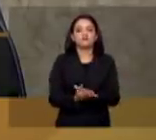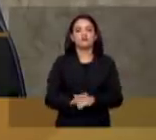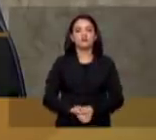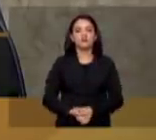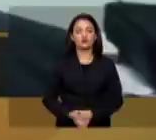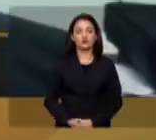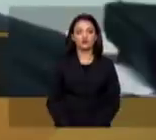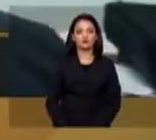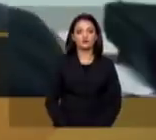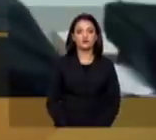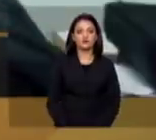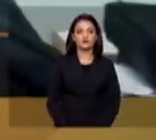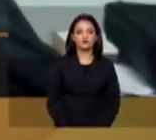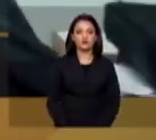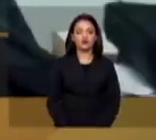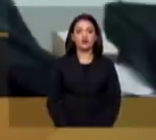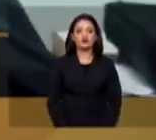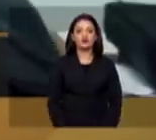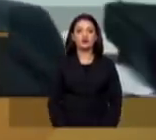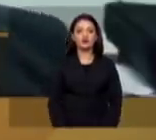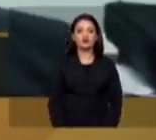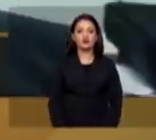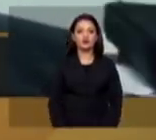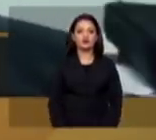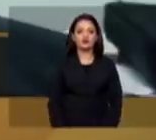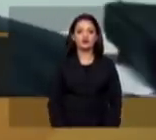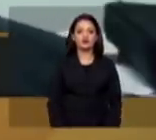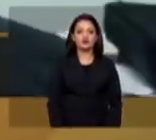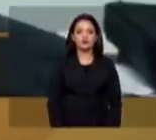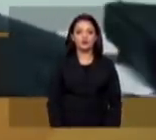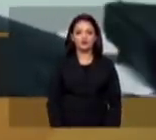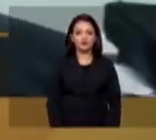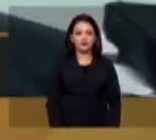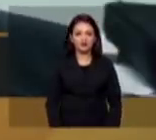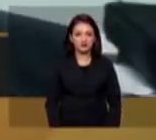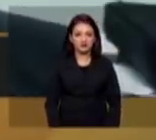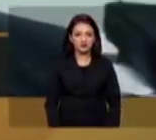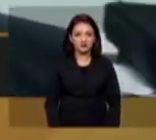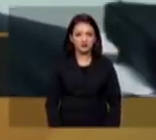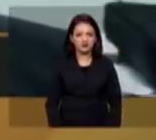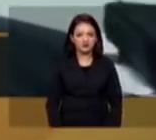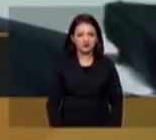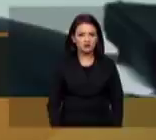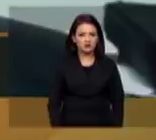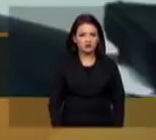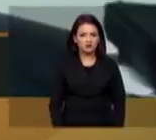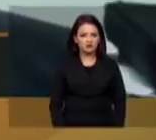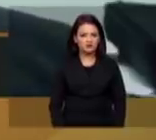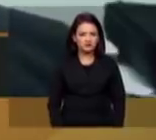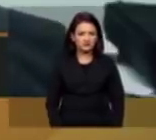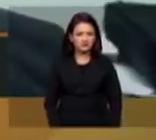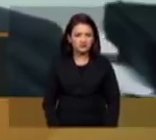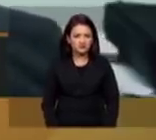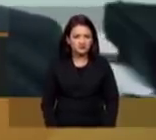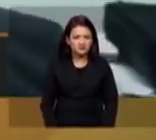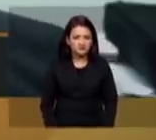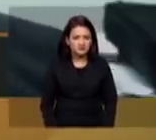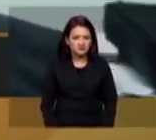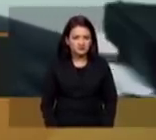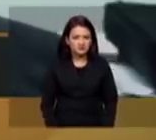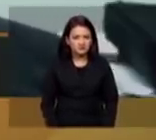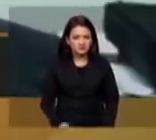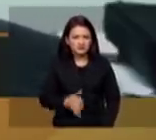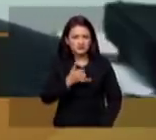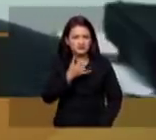Senhor presidente, primeiramente, boa tarde. Vossa Excelência, boa tarde a todas as ministras e aos ministros,